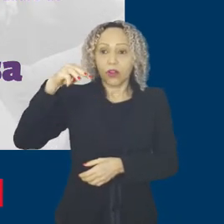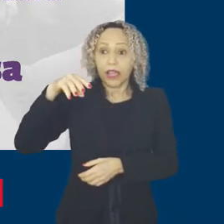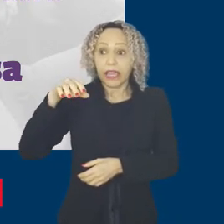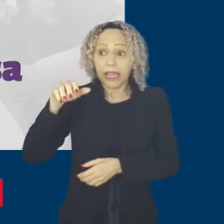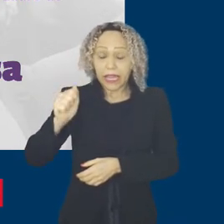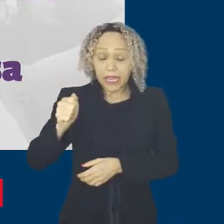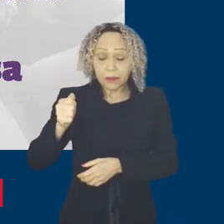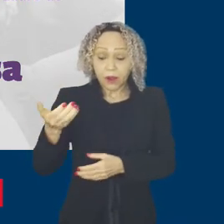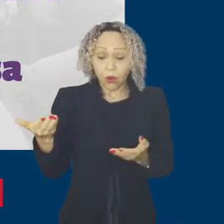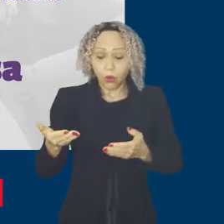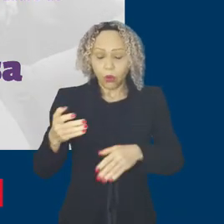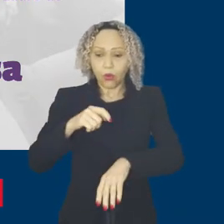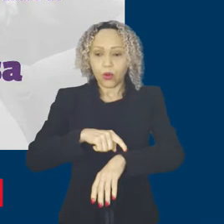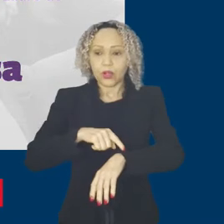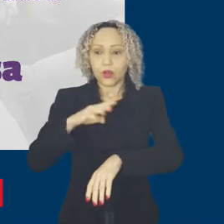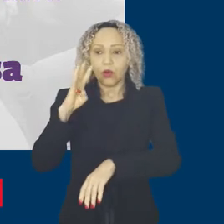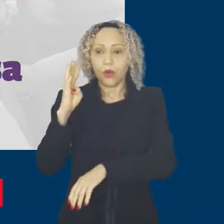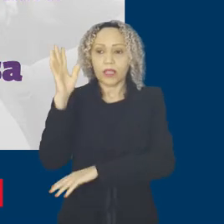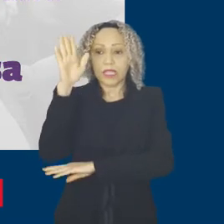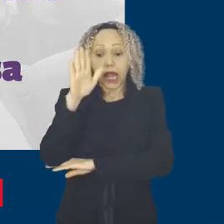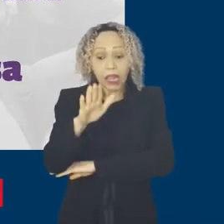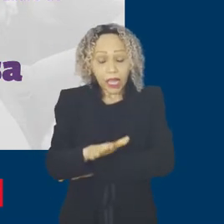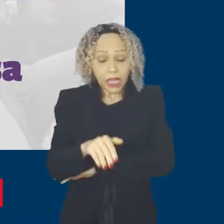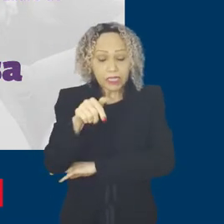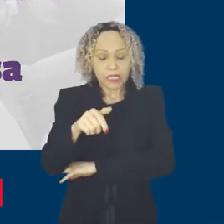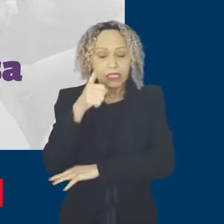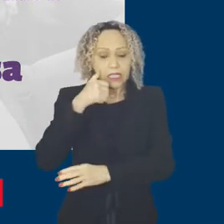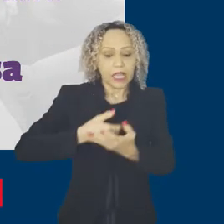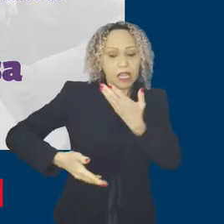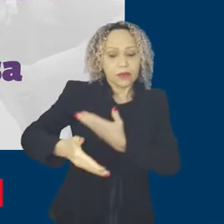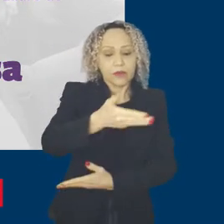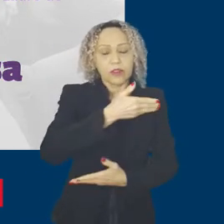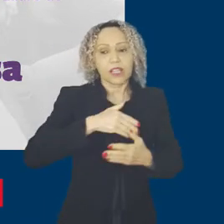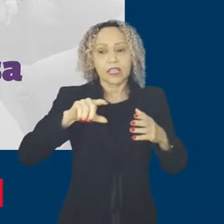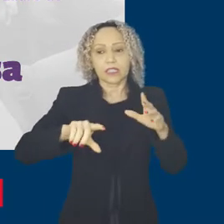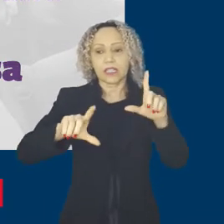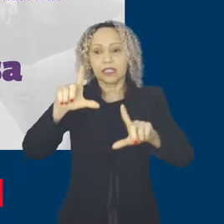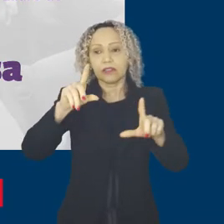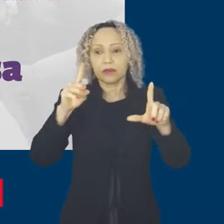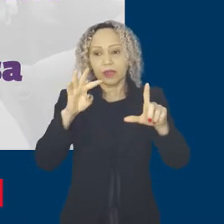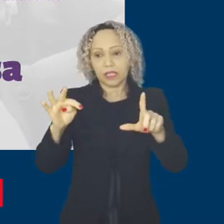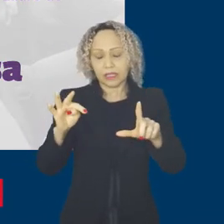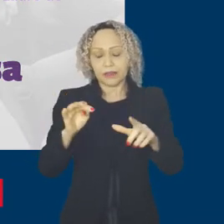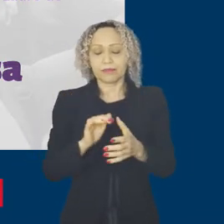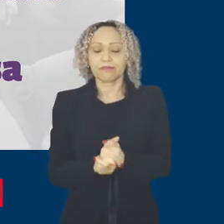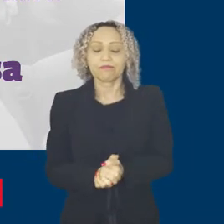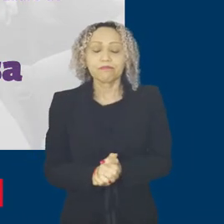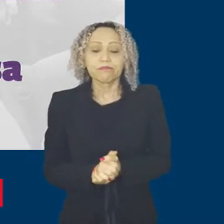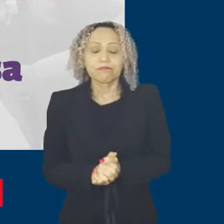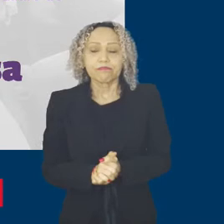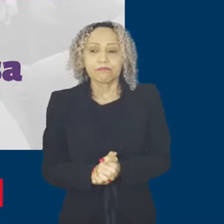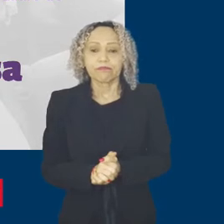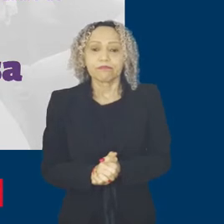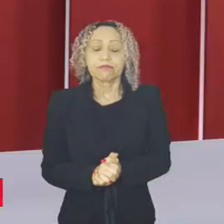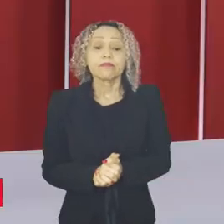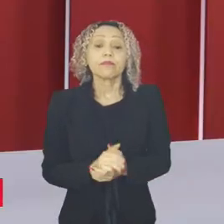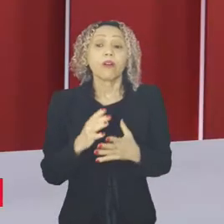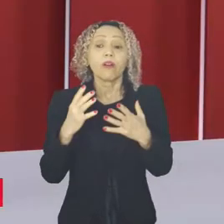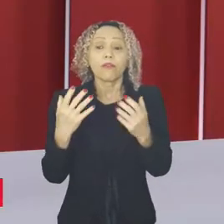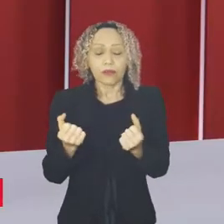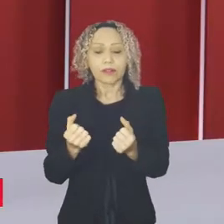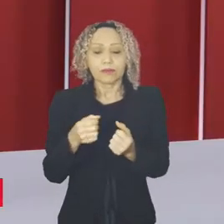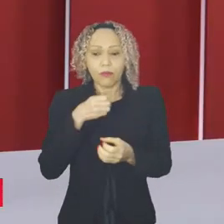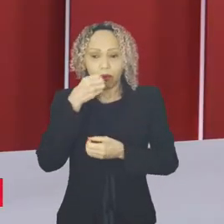na TVPT. E amanhã eu te conto de mais conteúdos inéditos que a gente vai transmitindo aqui. E vamos para mais